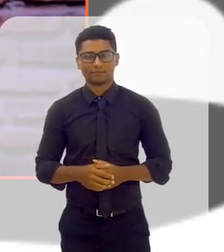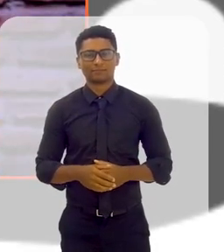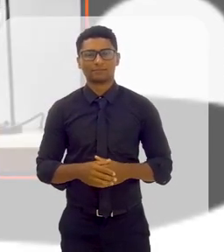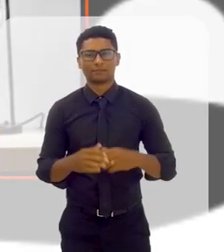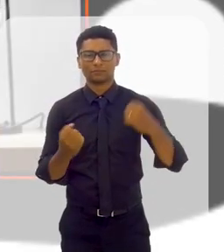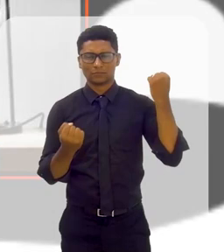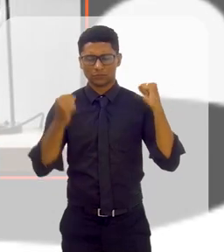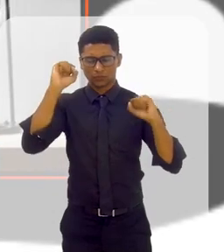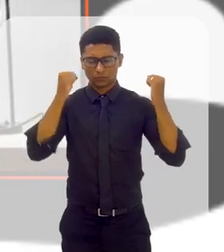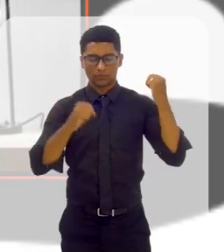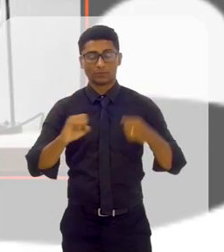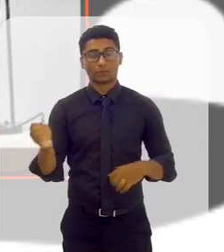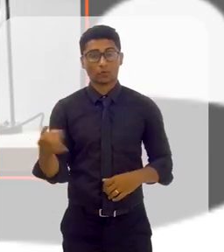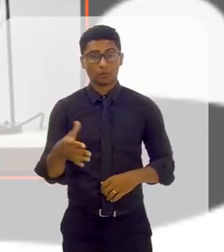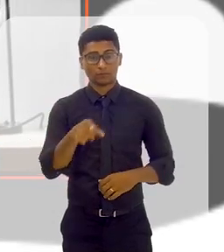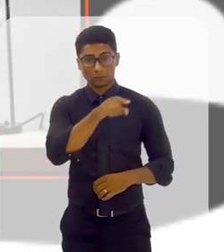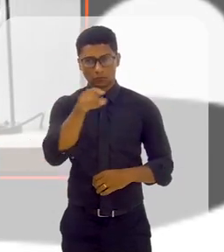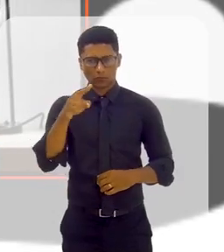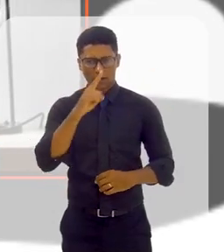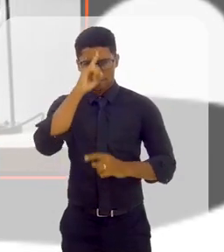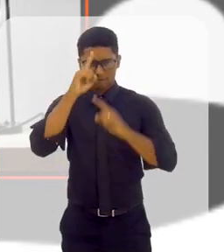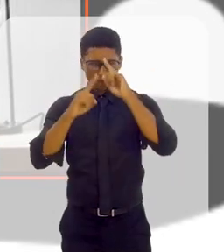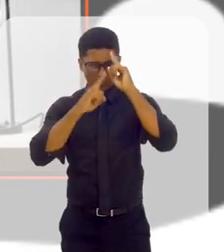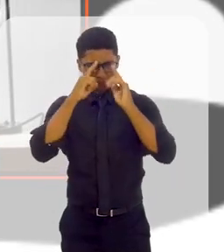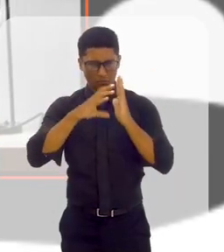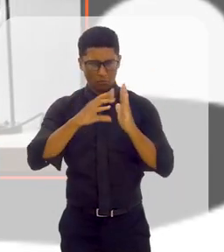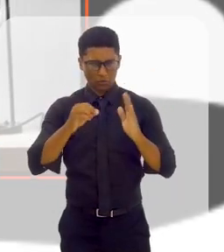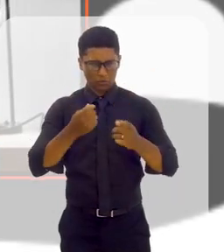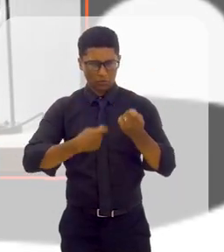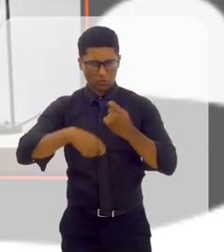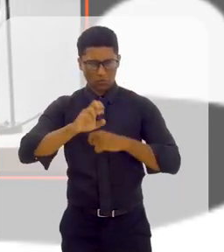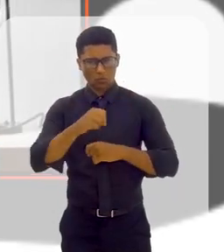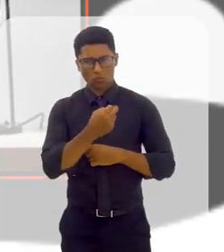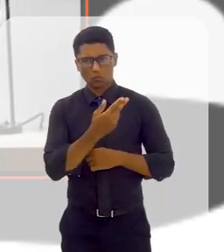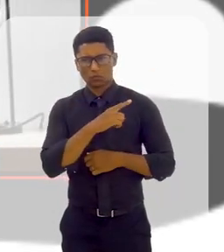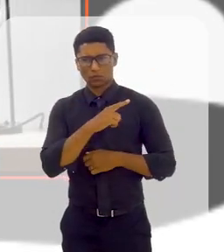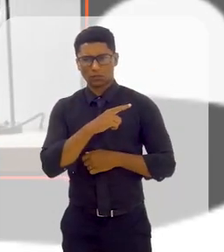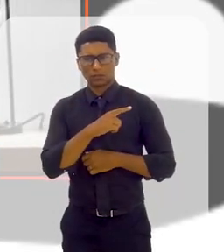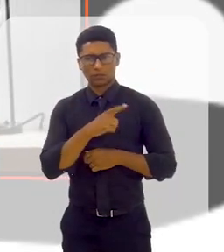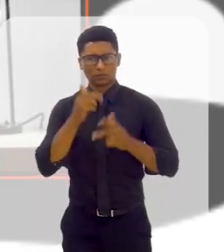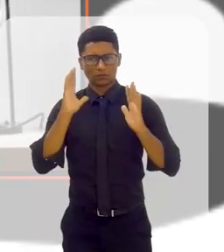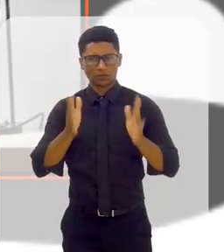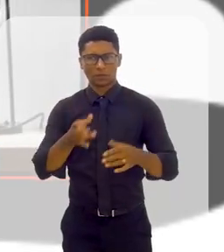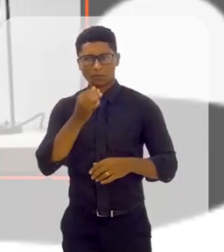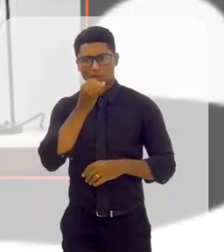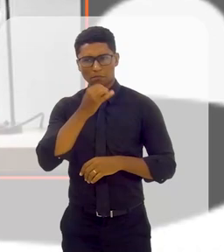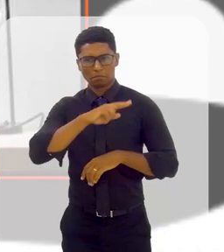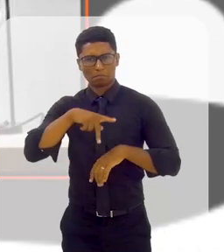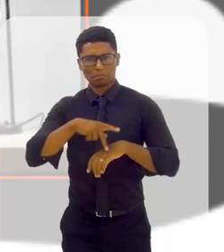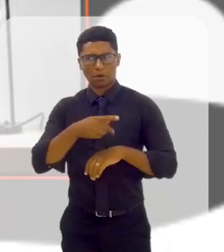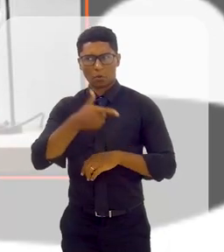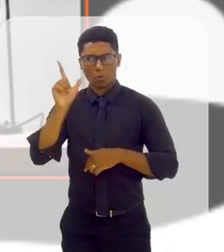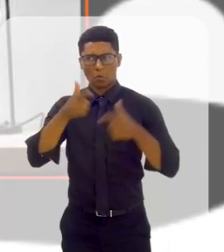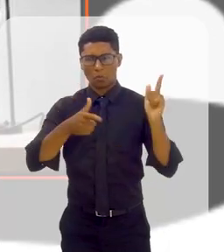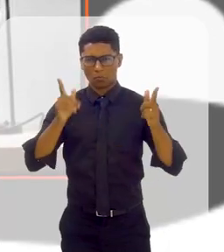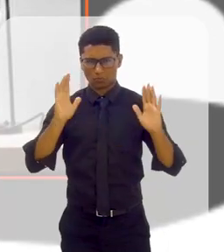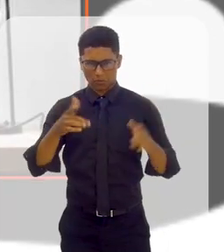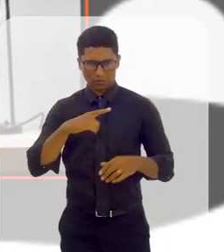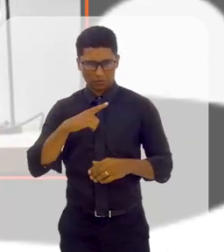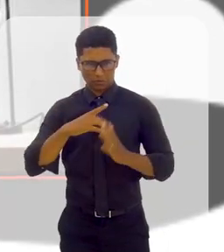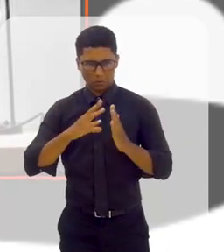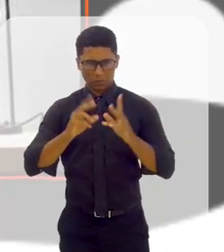Marcelo essa indústria é inovadora vocês inventaram esse modelo de negócio ou ele já existe eu vou chutar na Noruega nos Estados Unidos